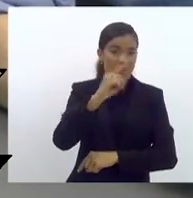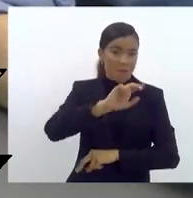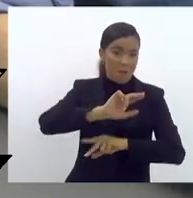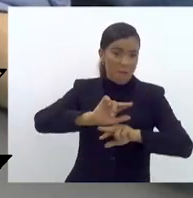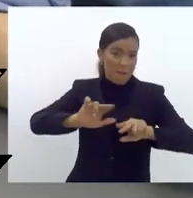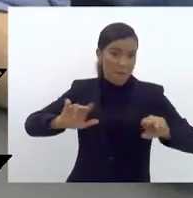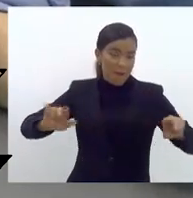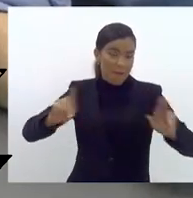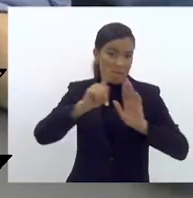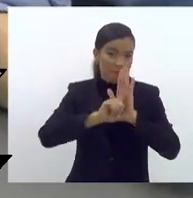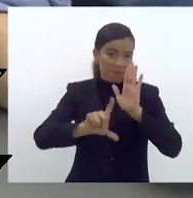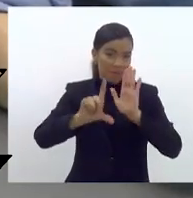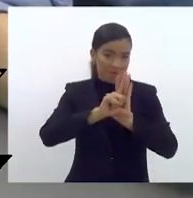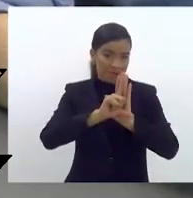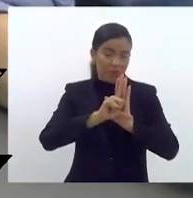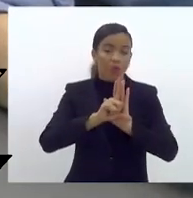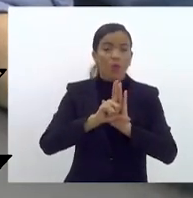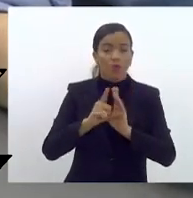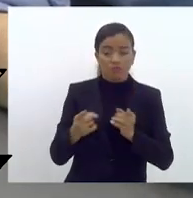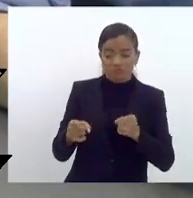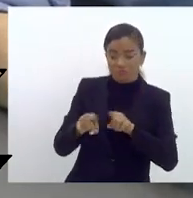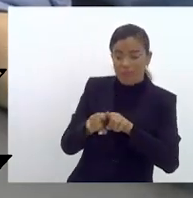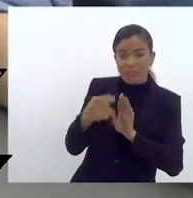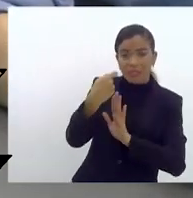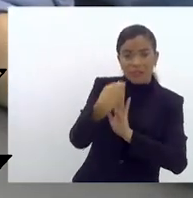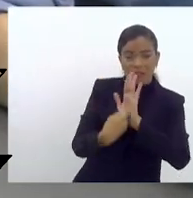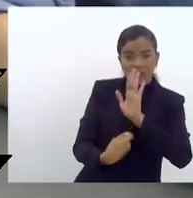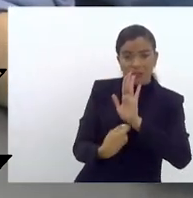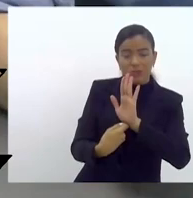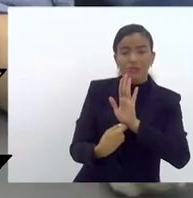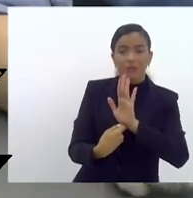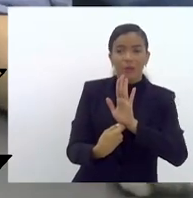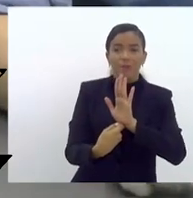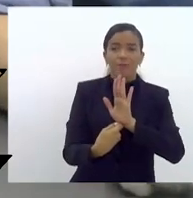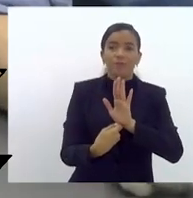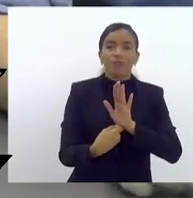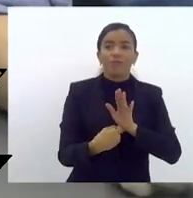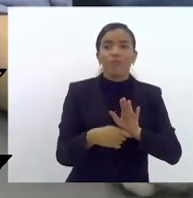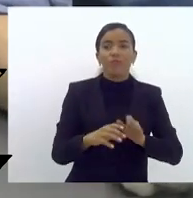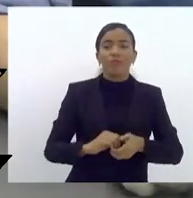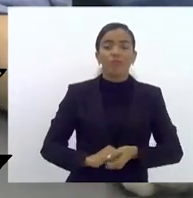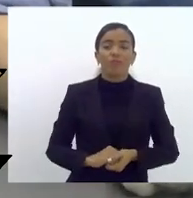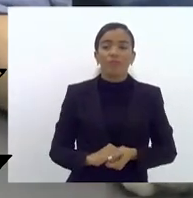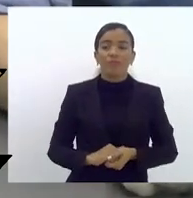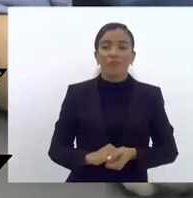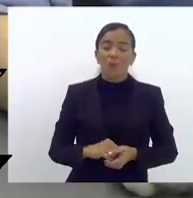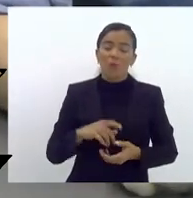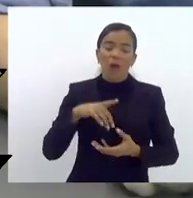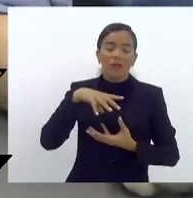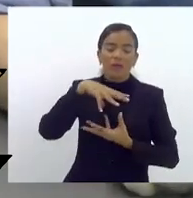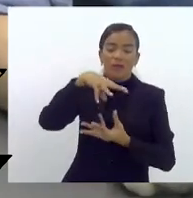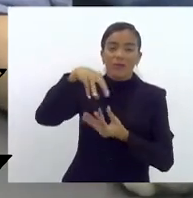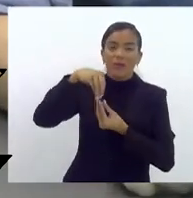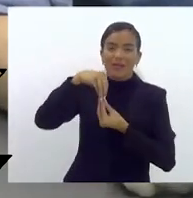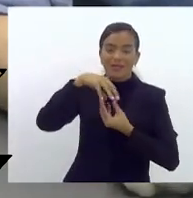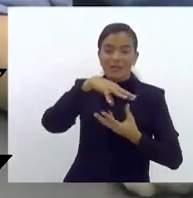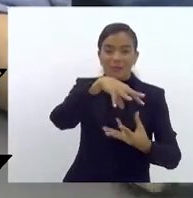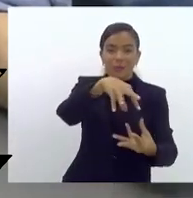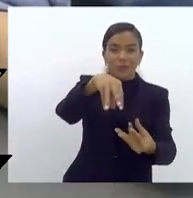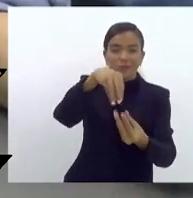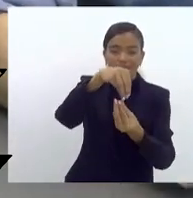projetos que nós vamos fazer com a autoria então inaugurando aqui uma linha Eco espiritual autoria